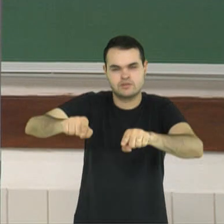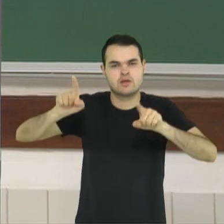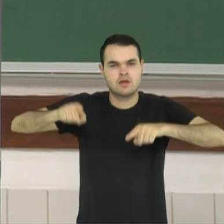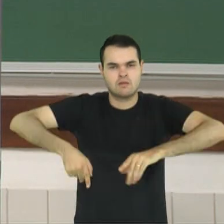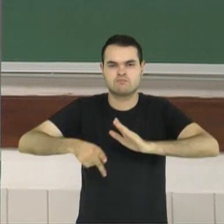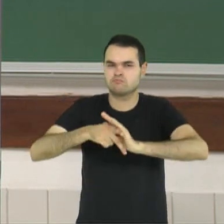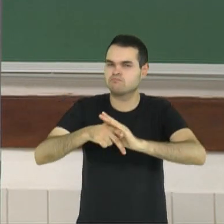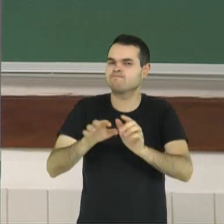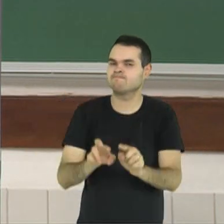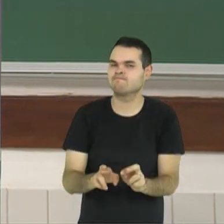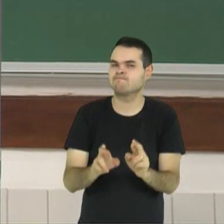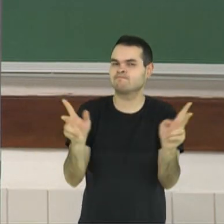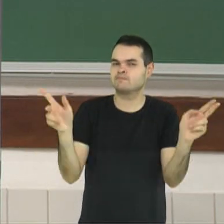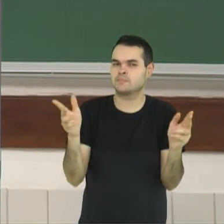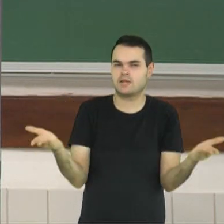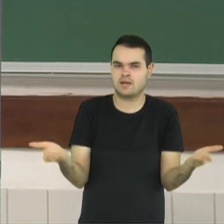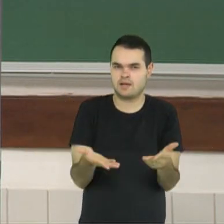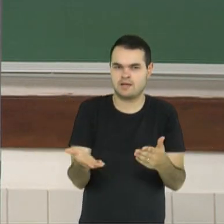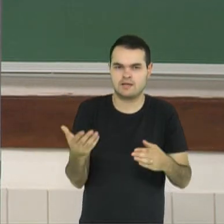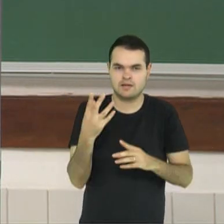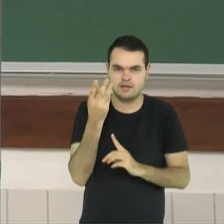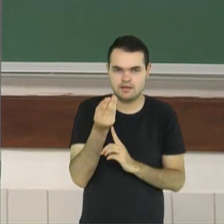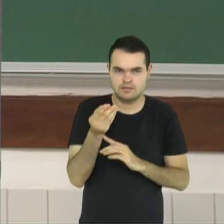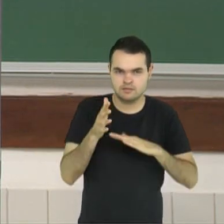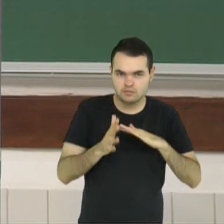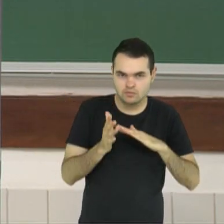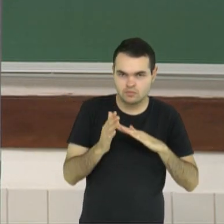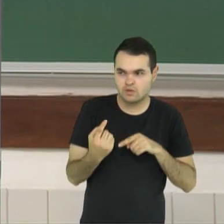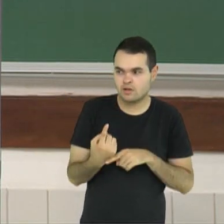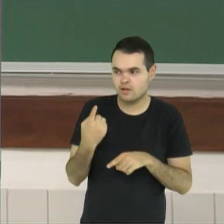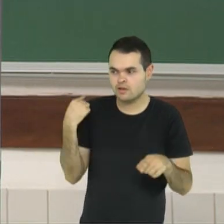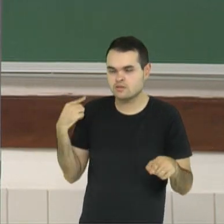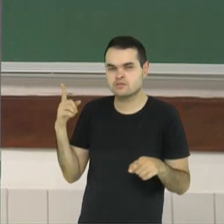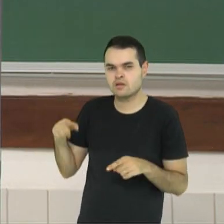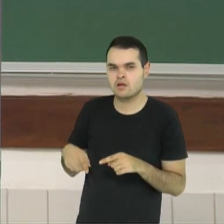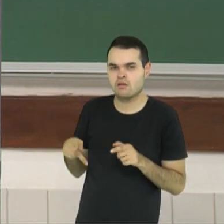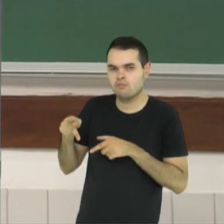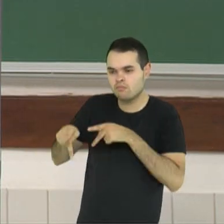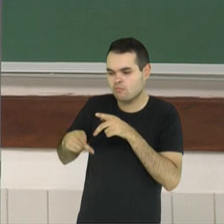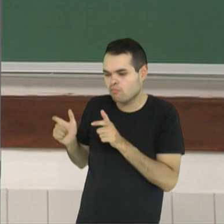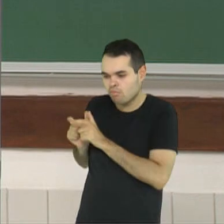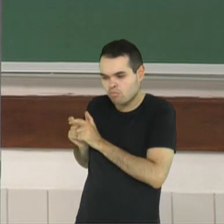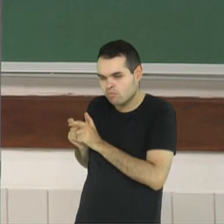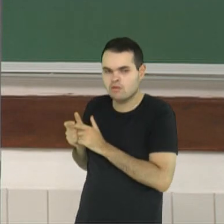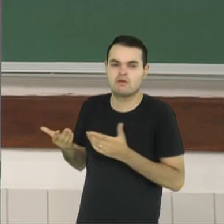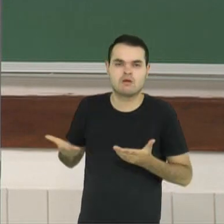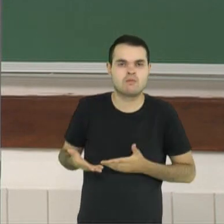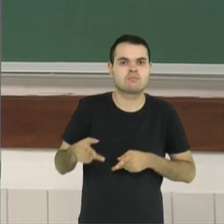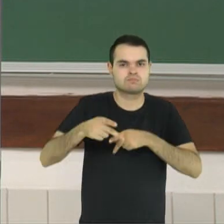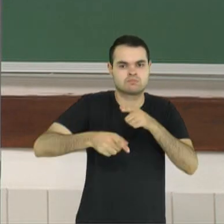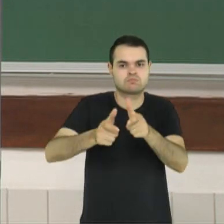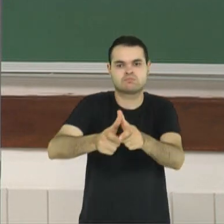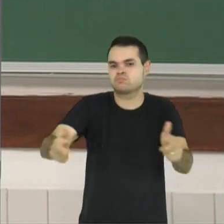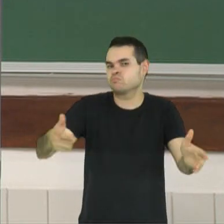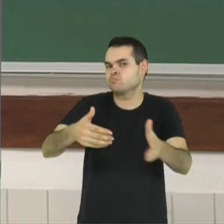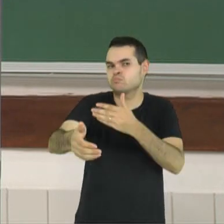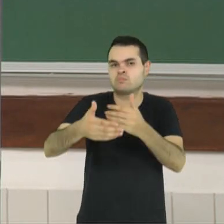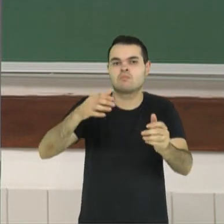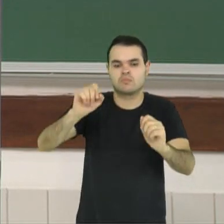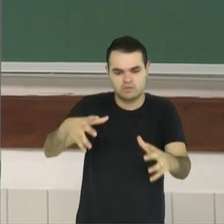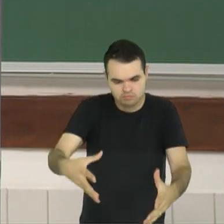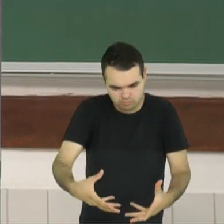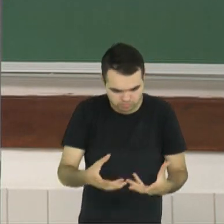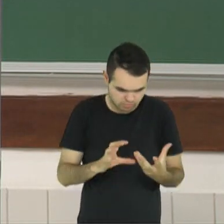arte contemporânea, que é a evolução do conceito, que agora o público faz parte da obra de arte. O público pode pegar na obra de arte, o